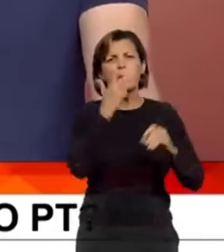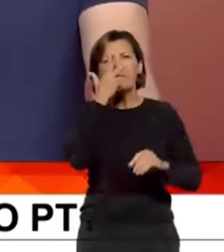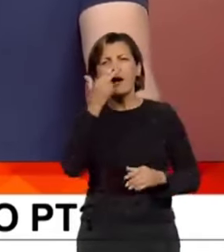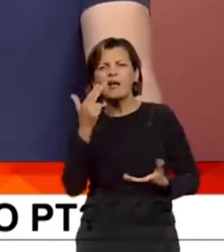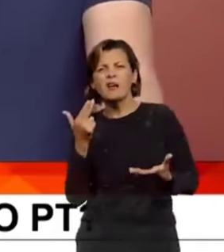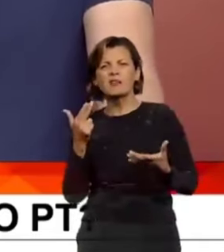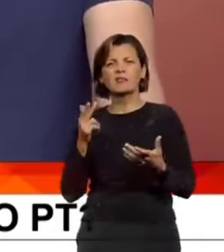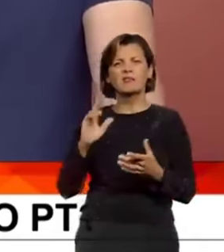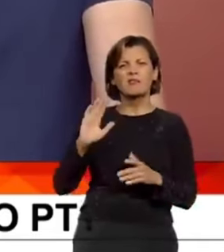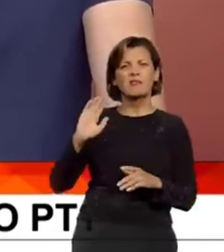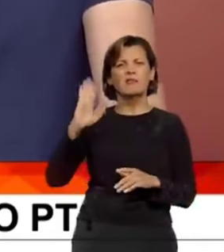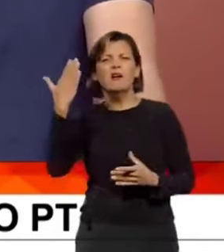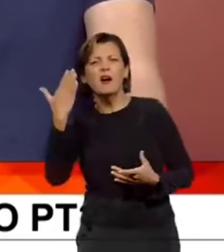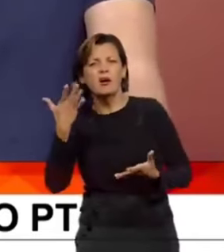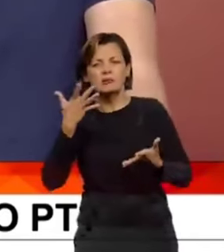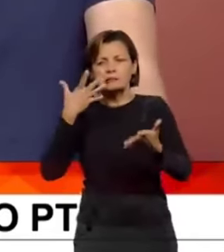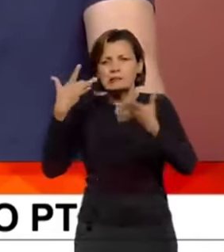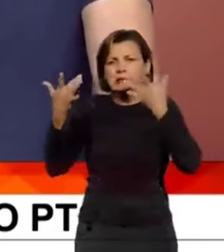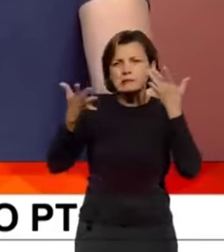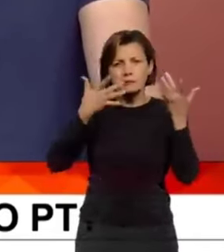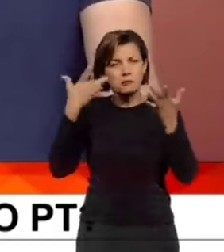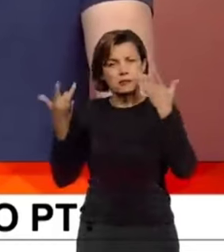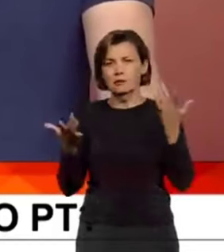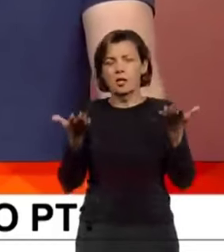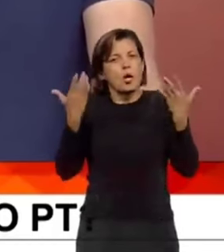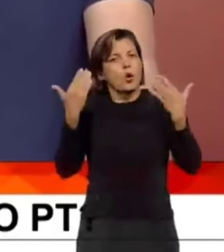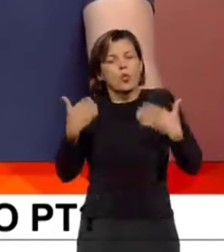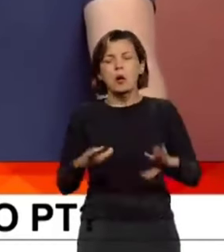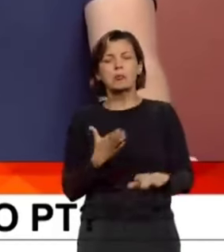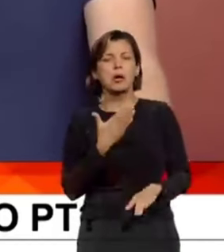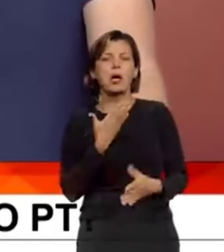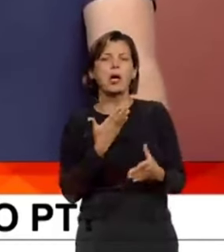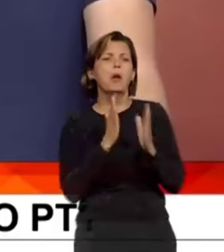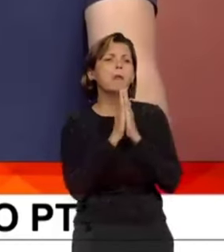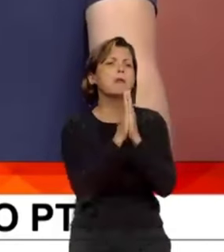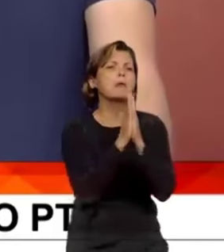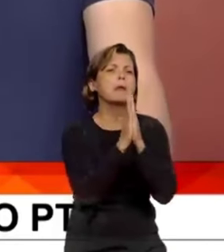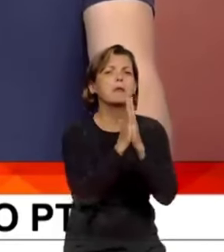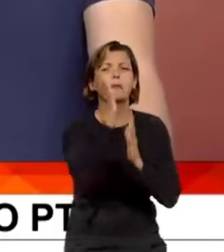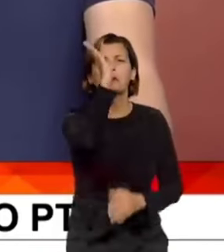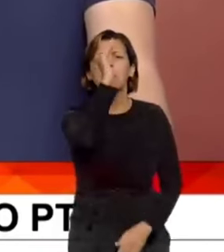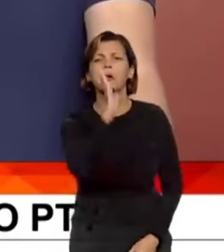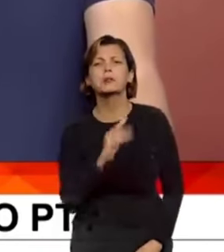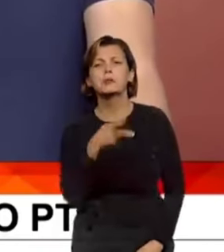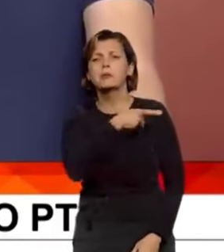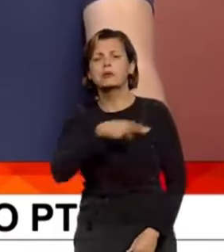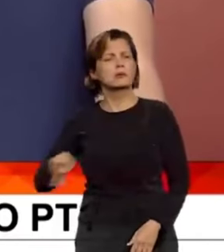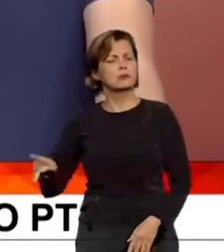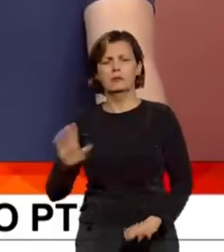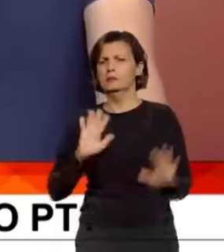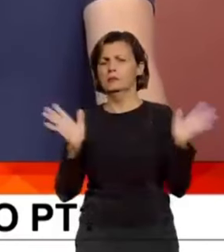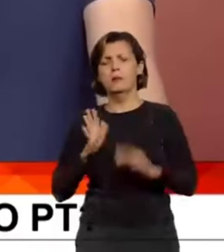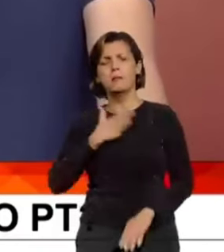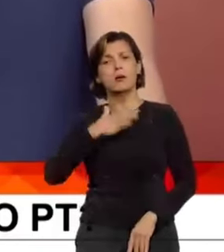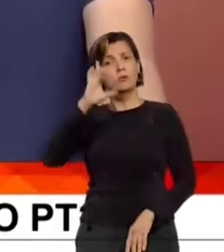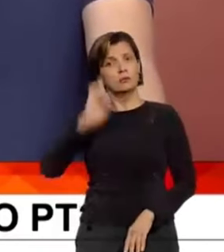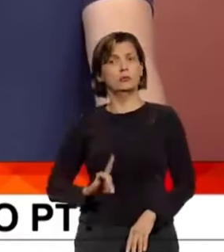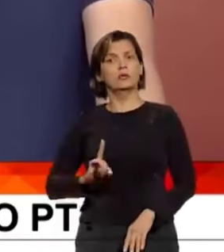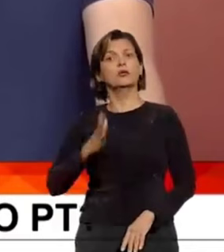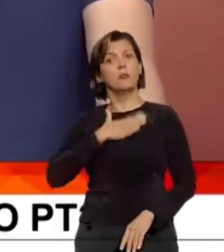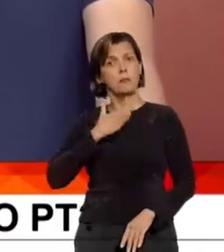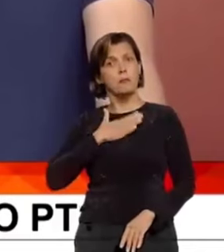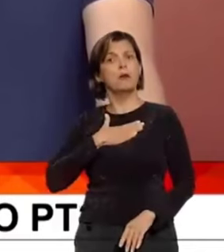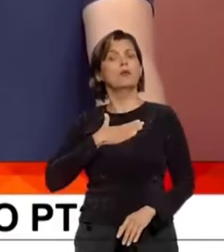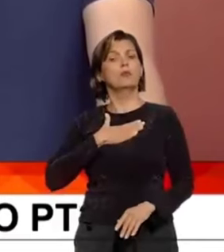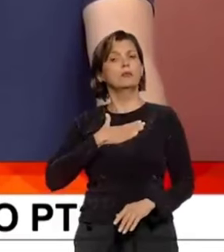parece mais um teatro e eu não tô pedindo ajuda para ninguém para ser presidente do Brasil eu quero o meu direito meu direito político de